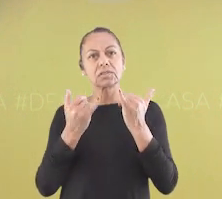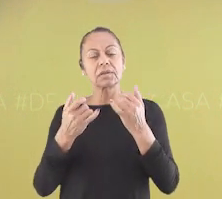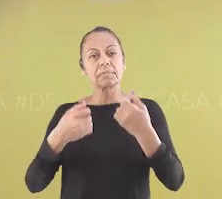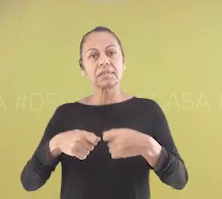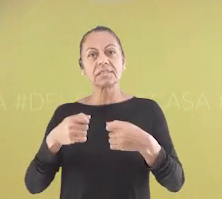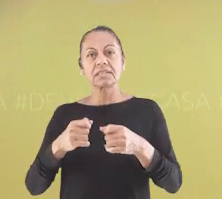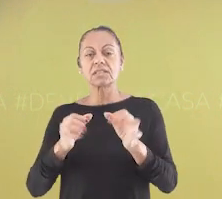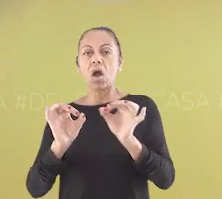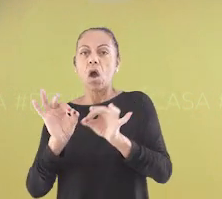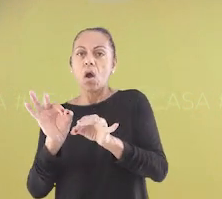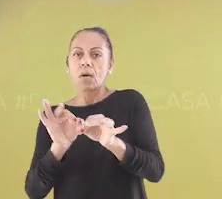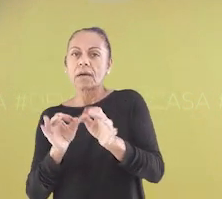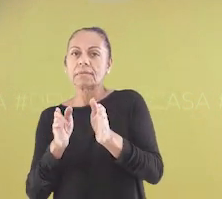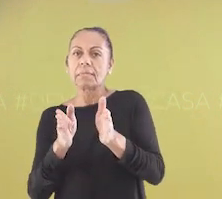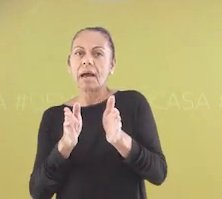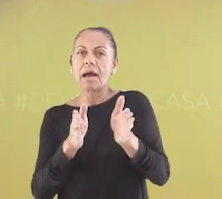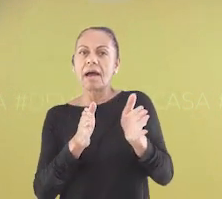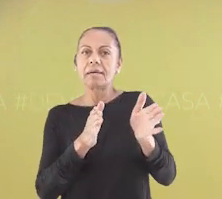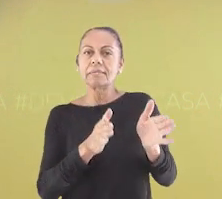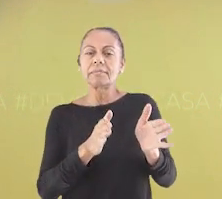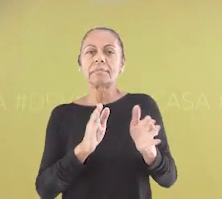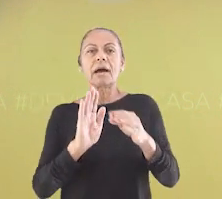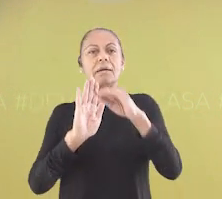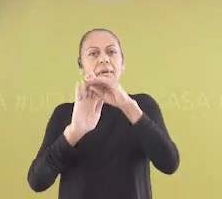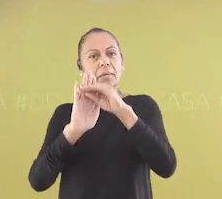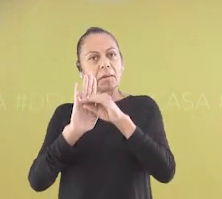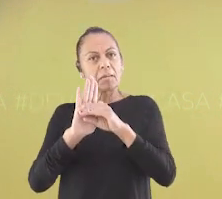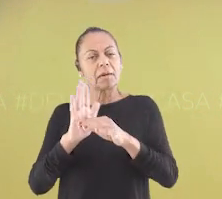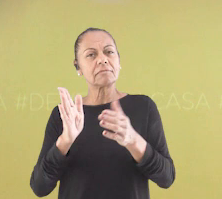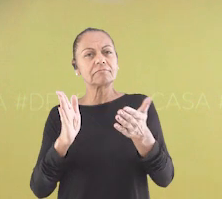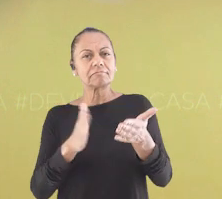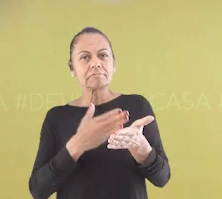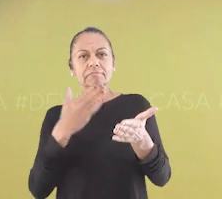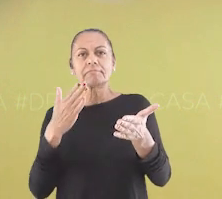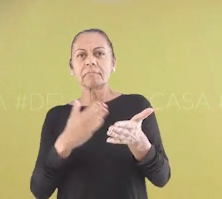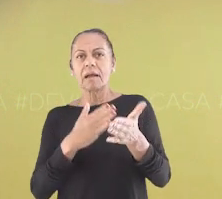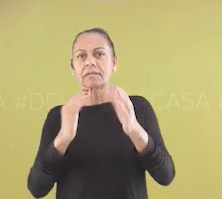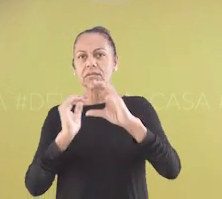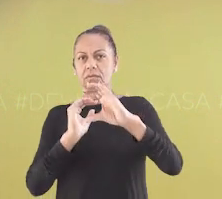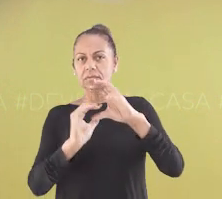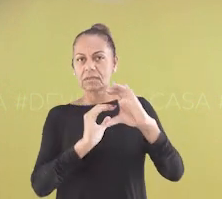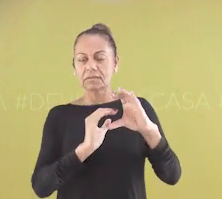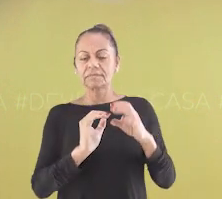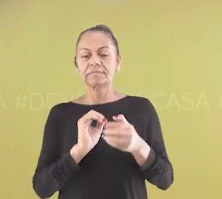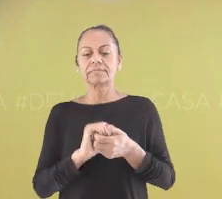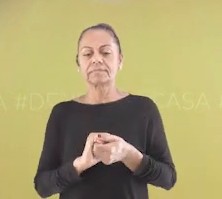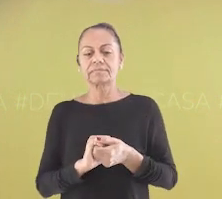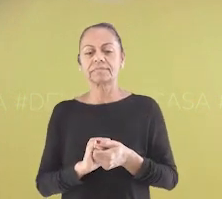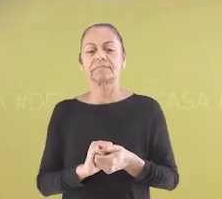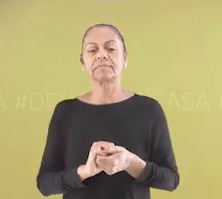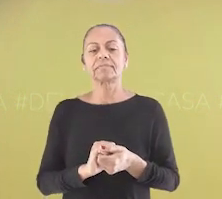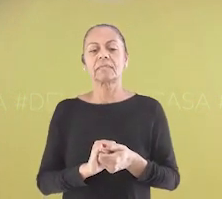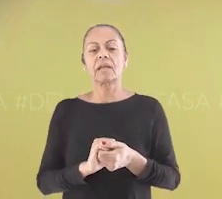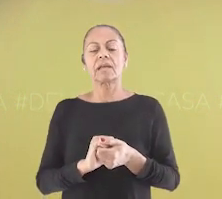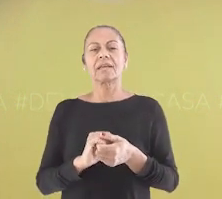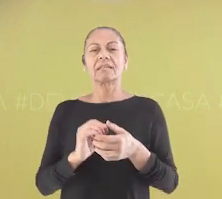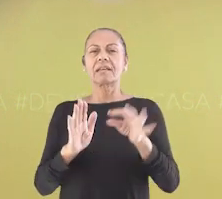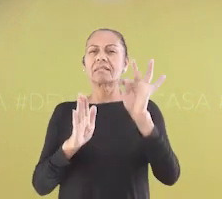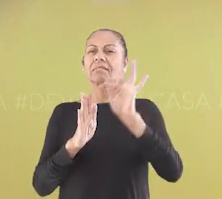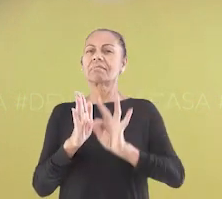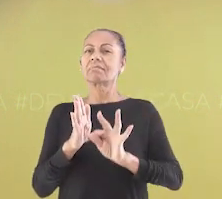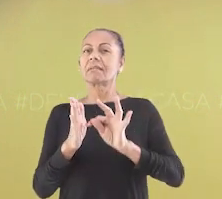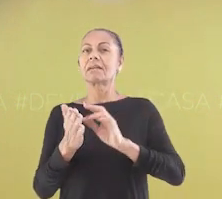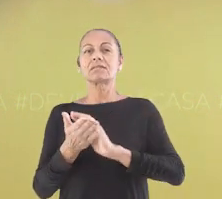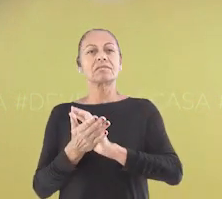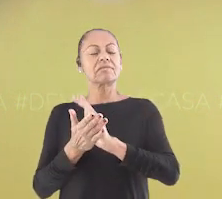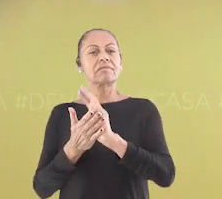artigos e notícias para serem colocados, a edição precisa fazer um trabalho de organização desses textos nas páginas desses